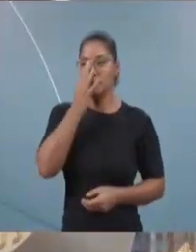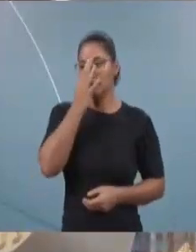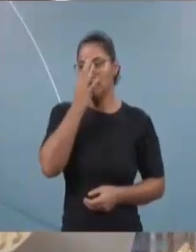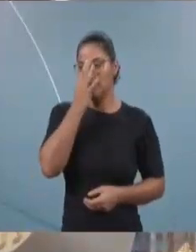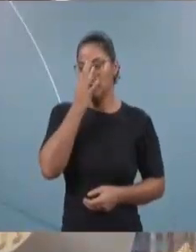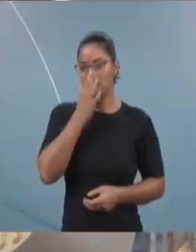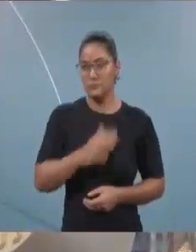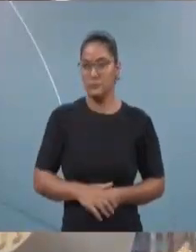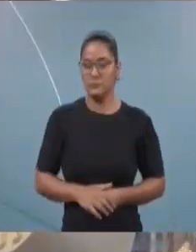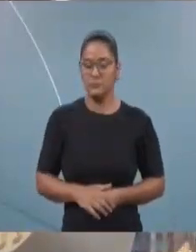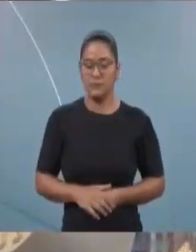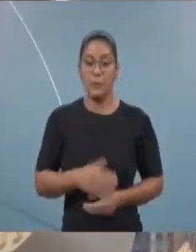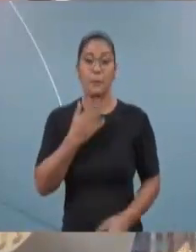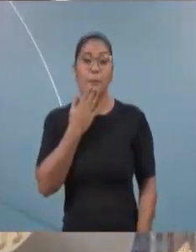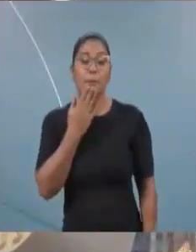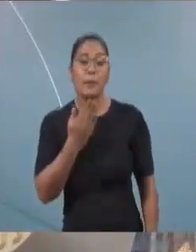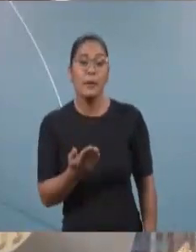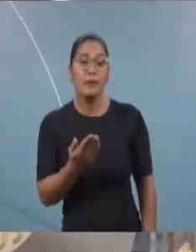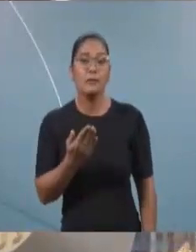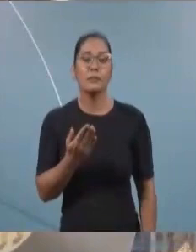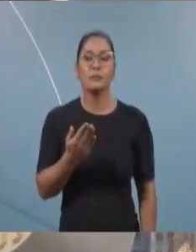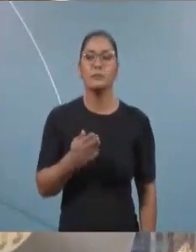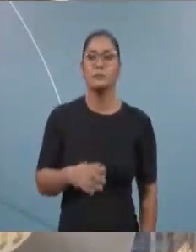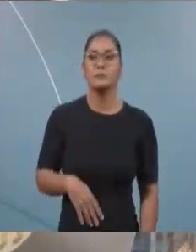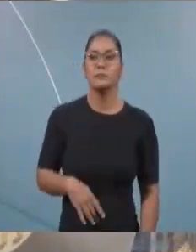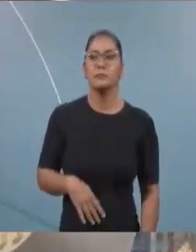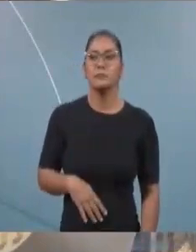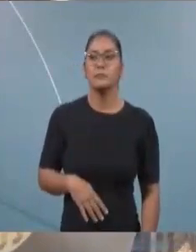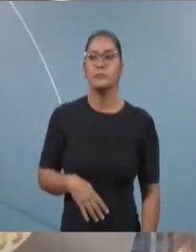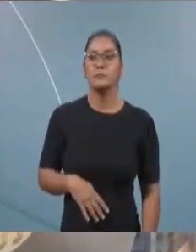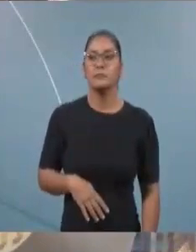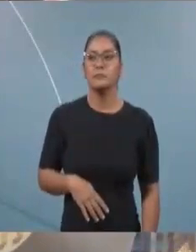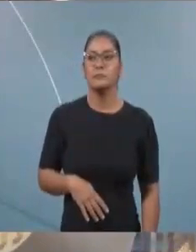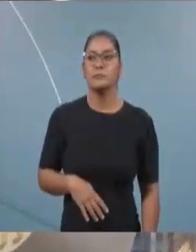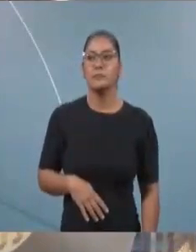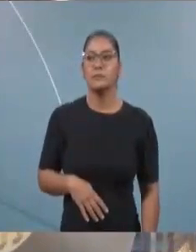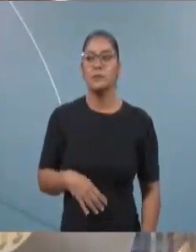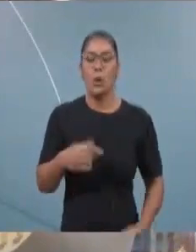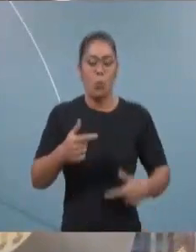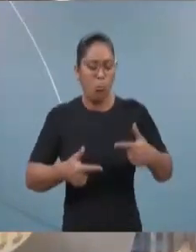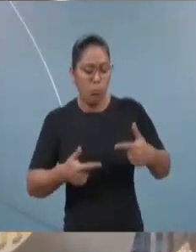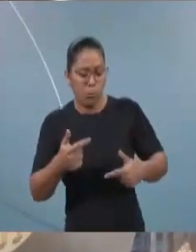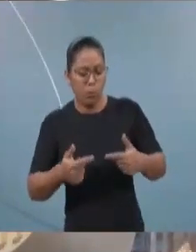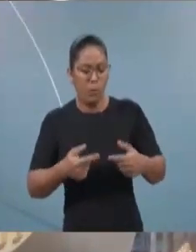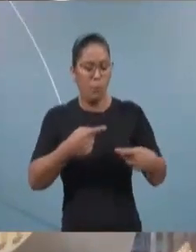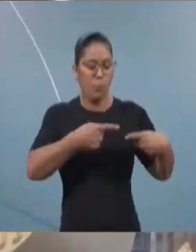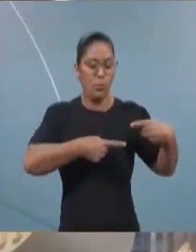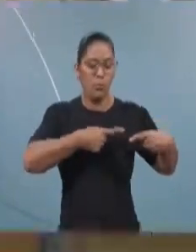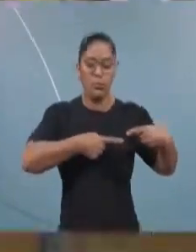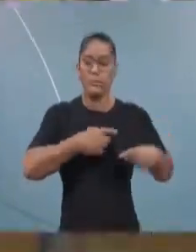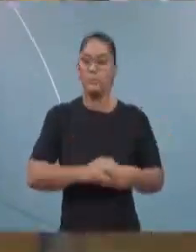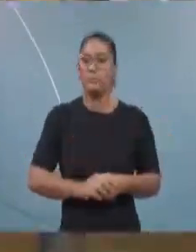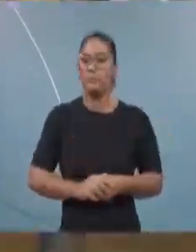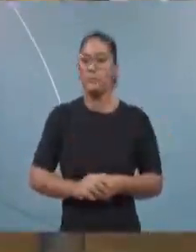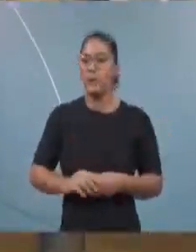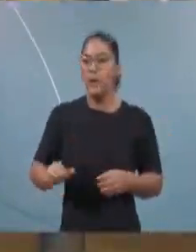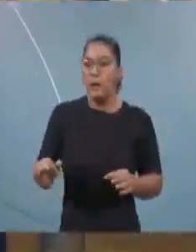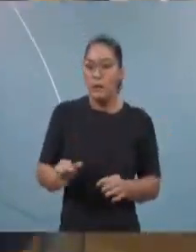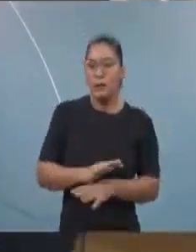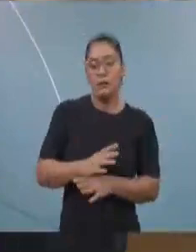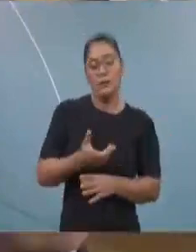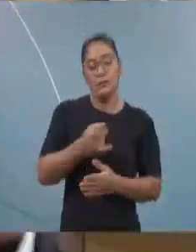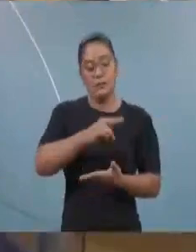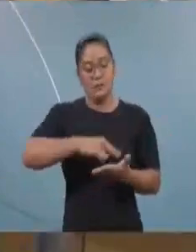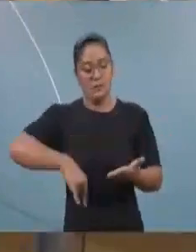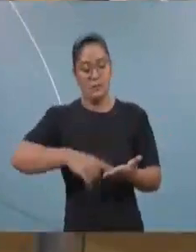como faço aqui um apelo para que a gente não transforme Isso numa batalha de natureza política para derrotar o requerimento de